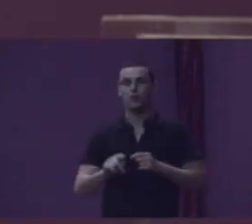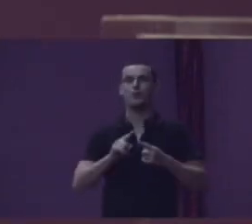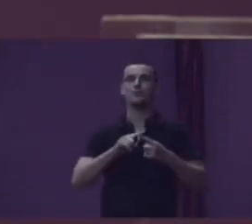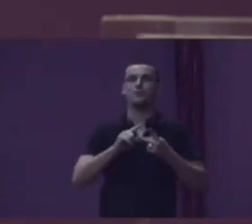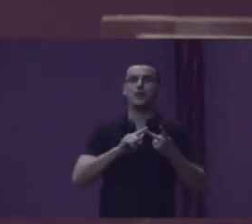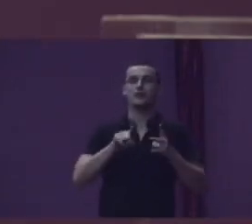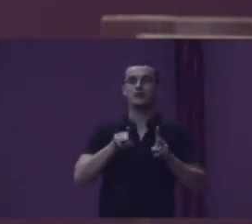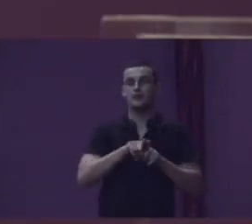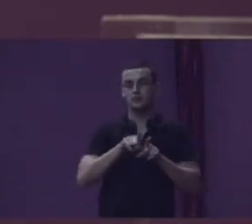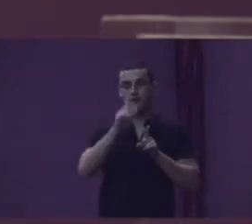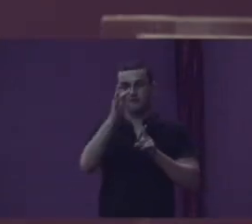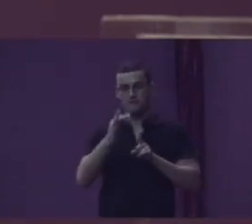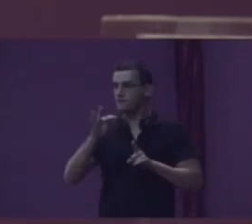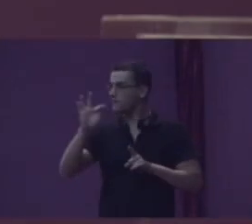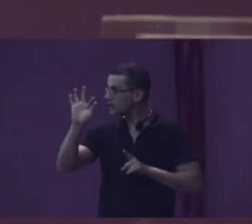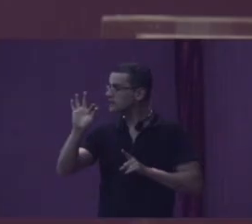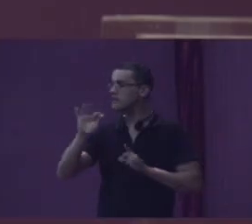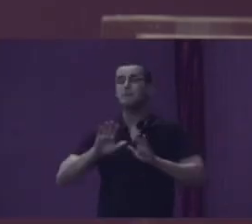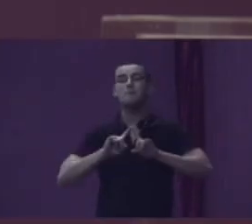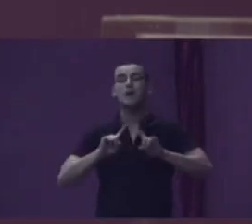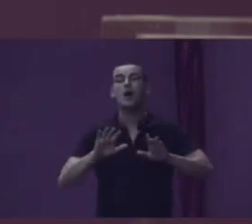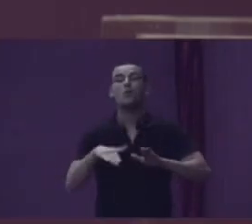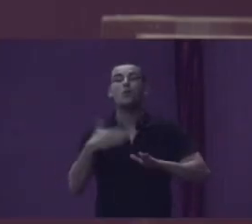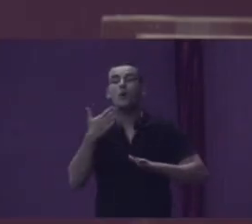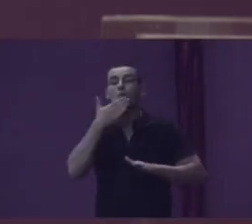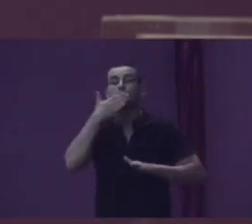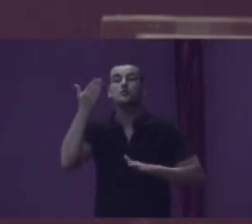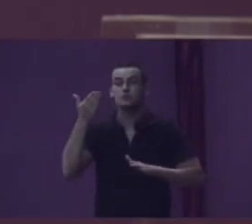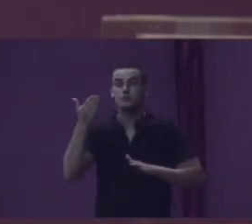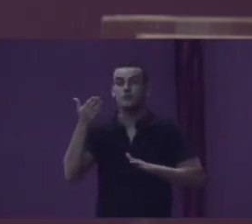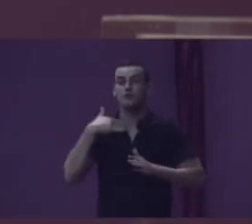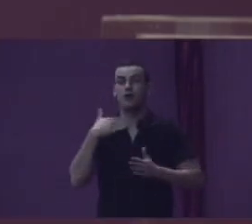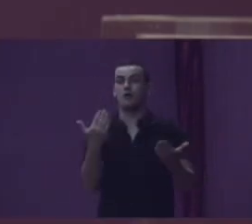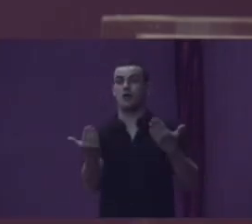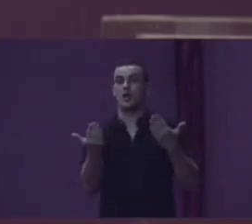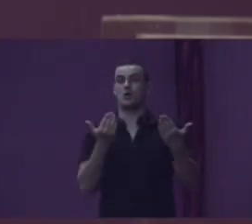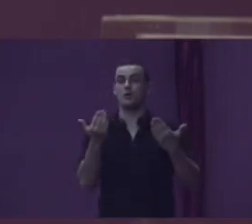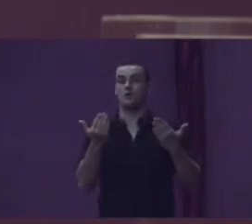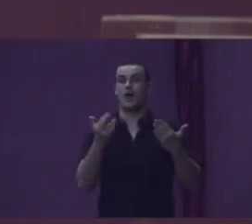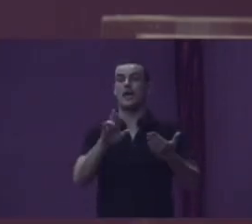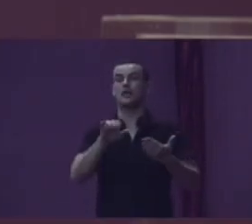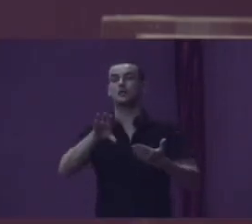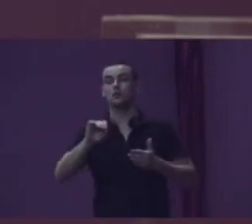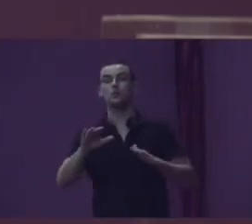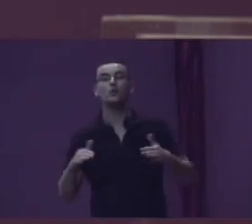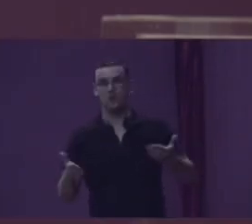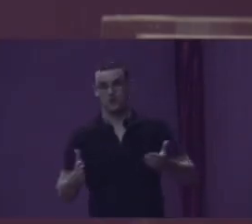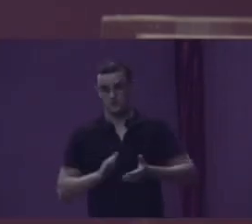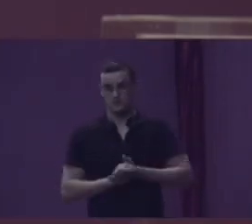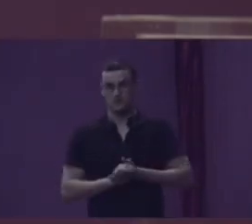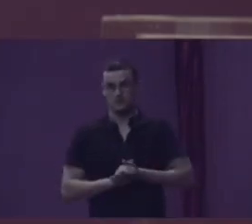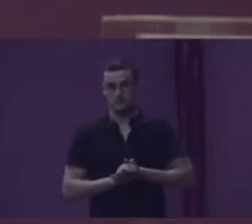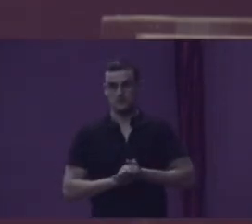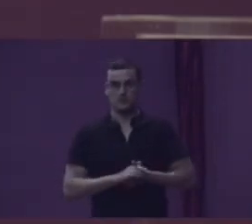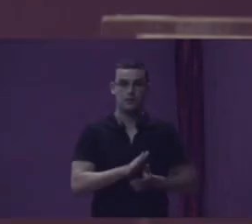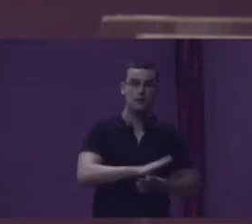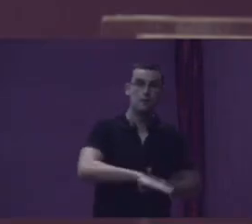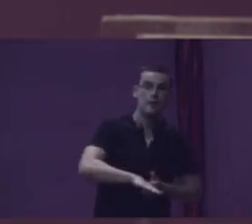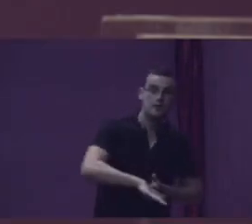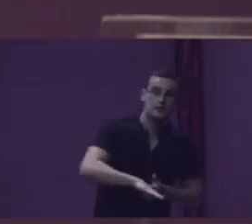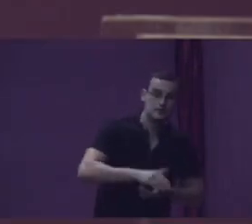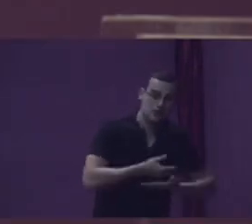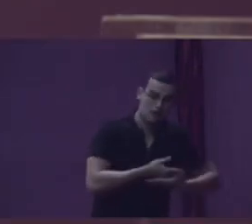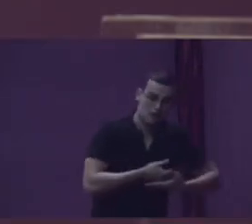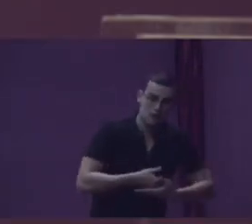situado, mas também de que tipo de risco falamos. Tem risco para a criança, pode a